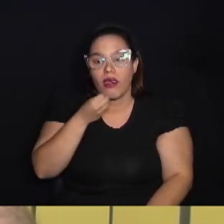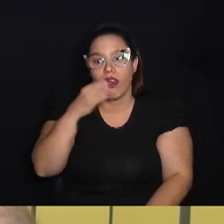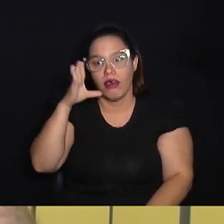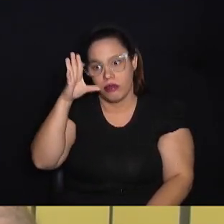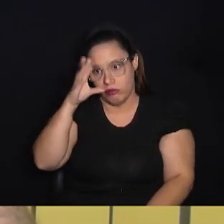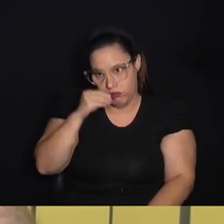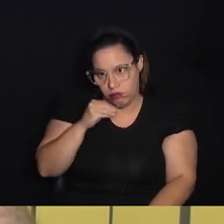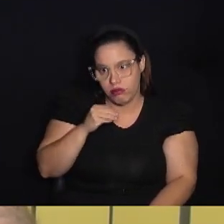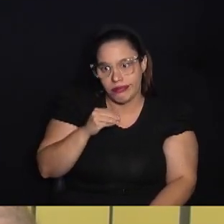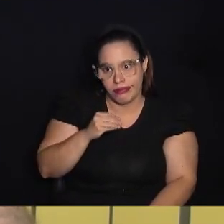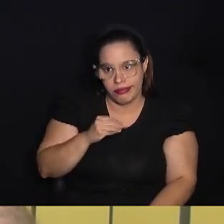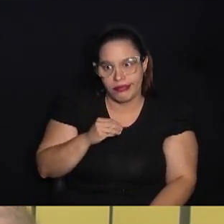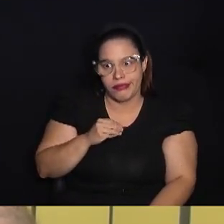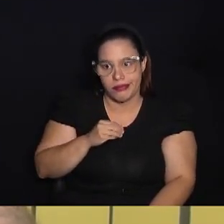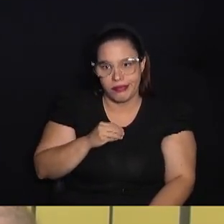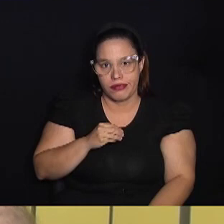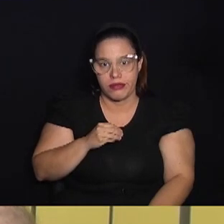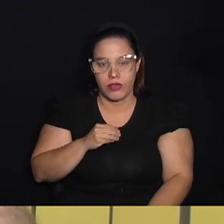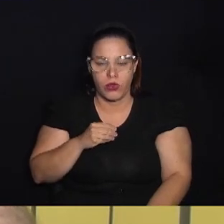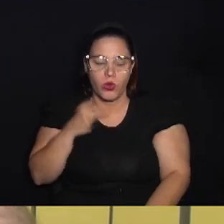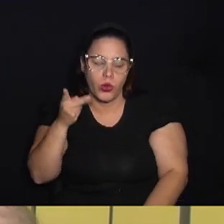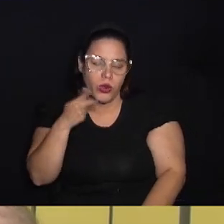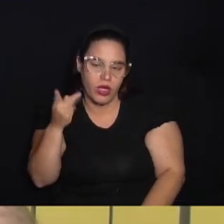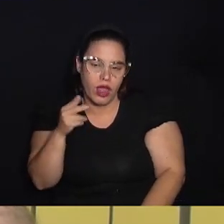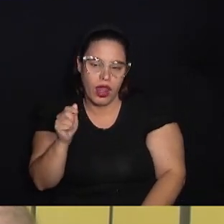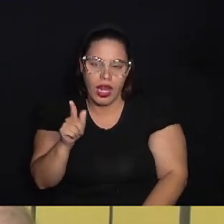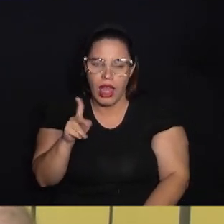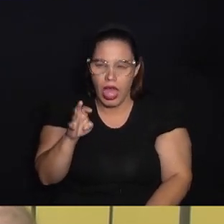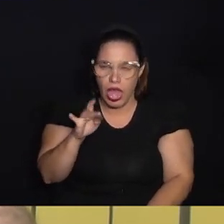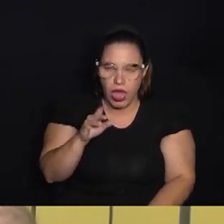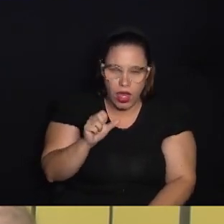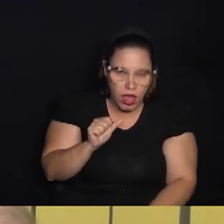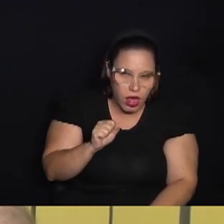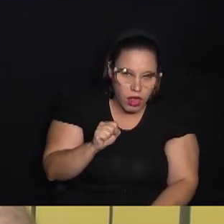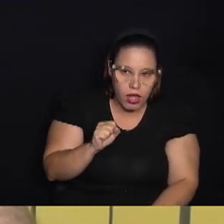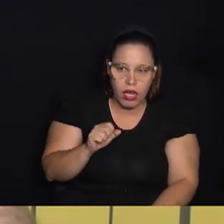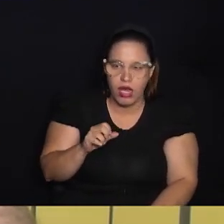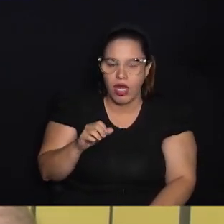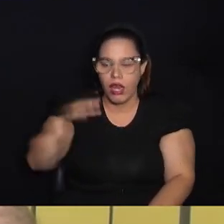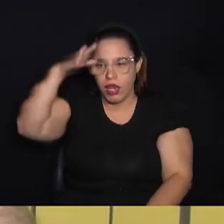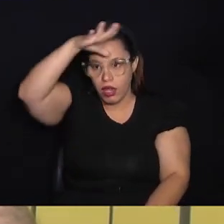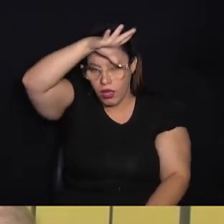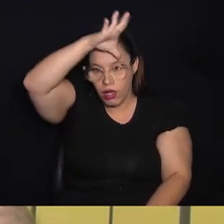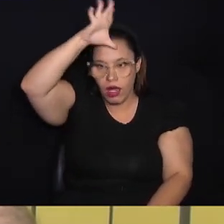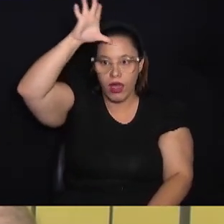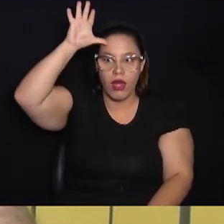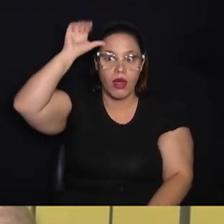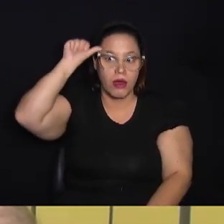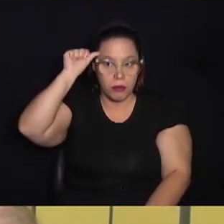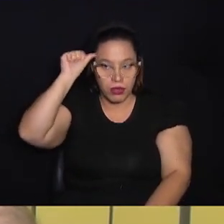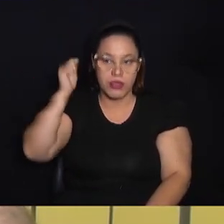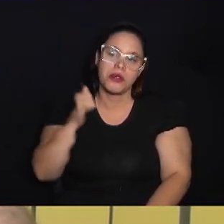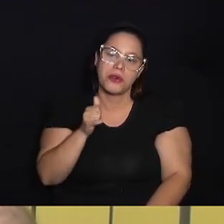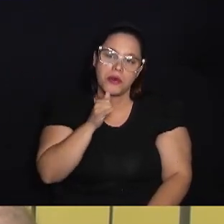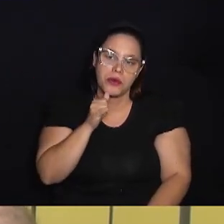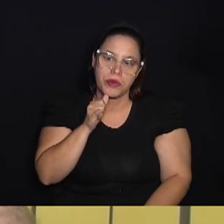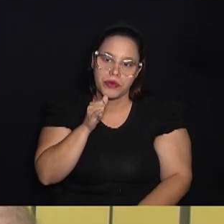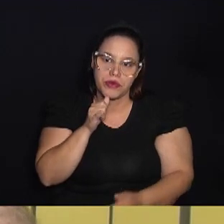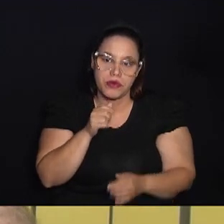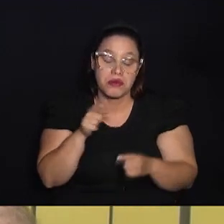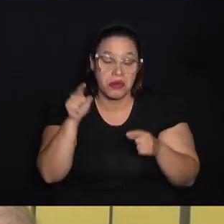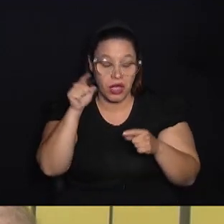contando histórias e lendas locais né algumas amazônicas outras lendas locais mesmo a gente tem ainda esse da